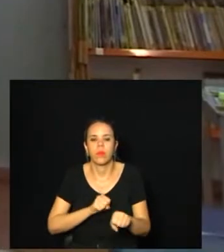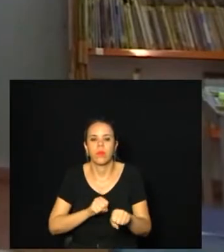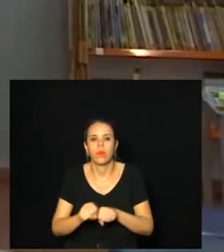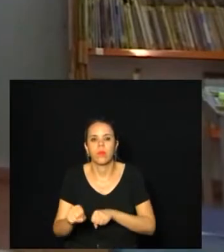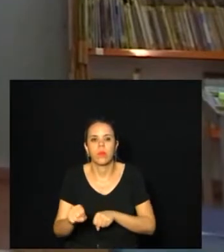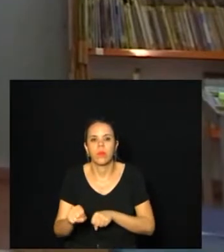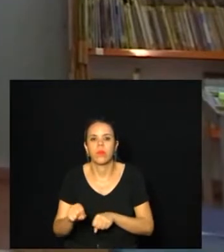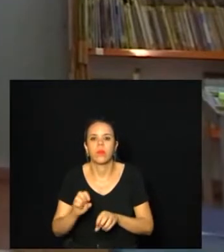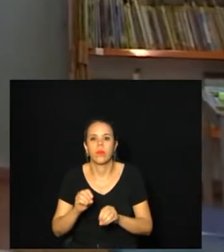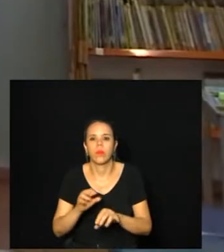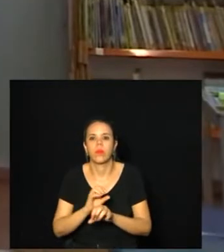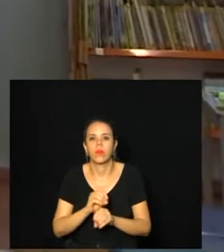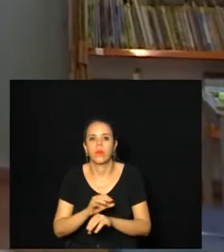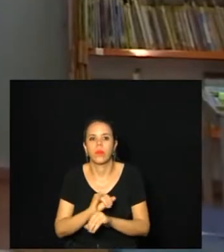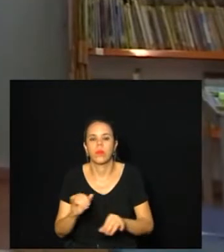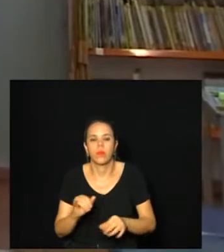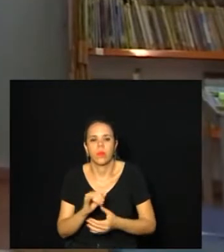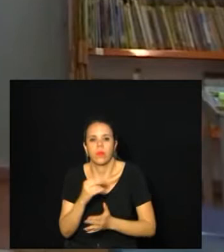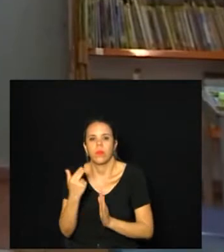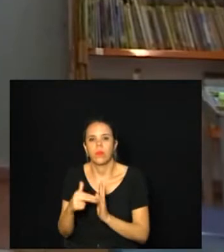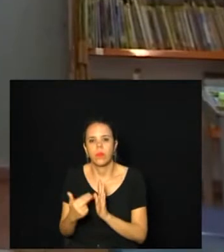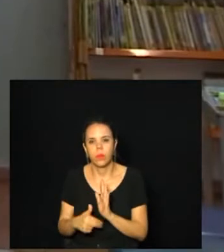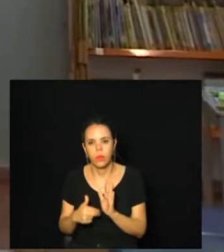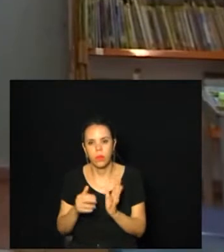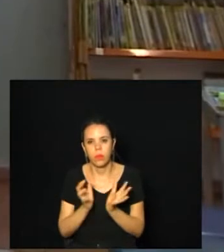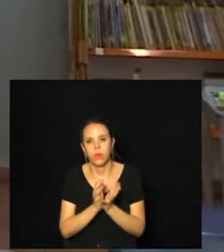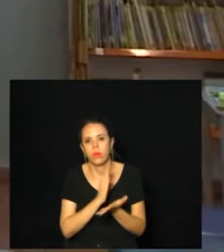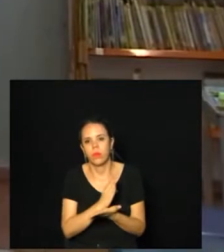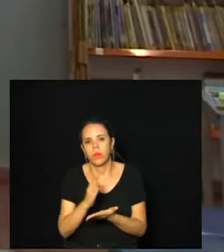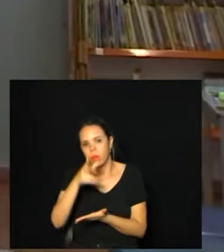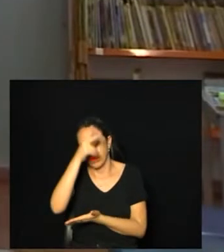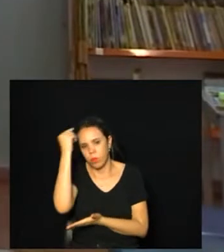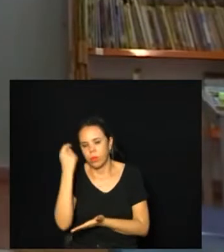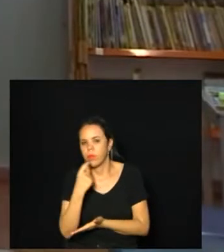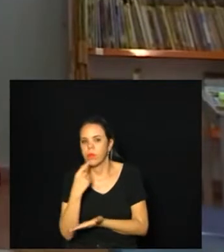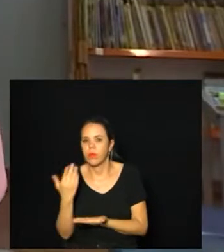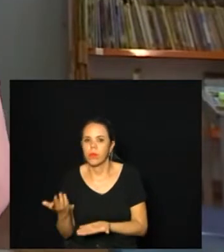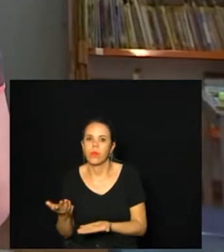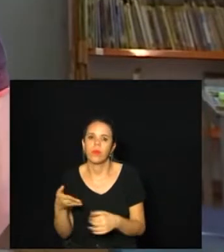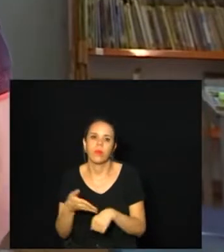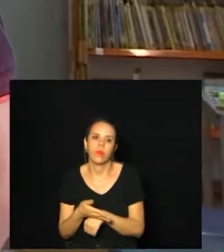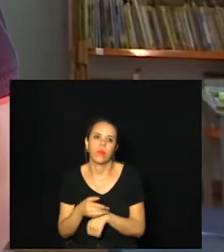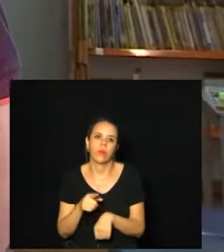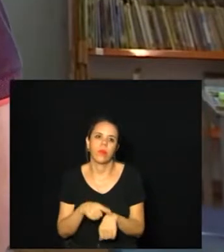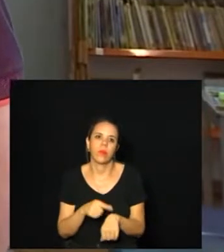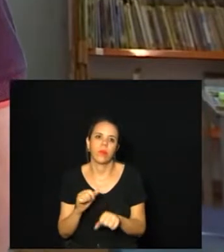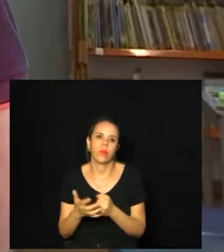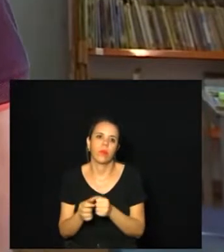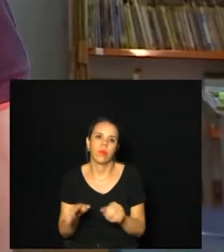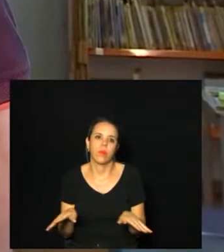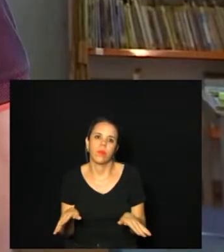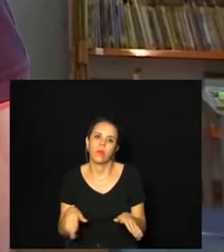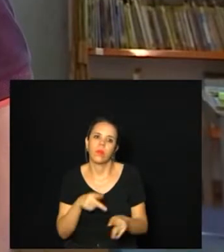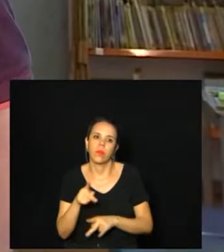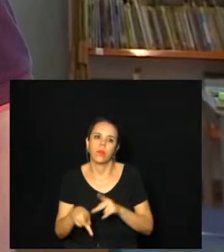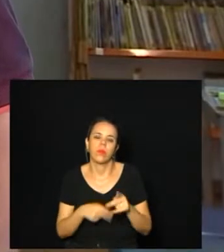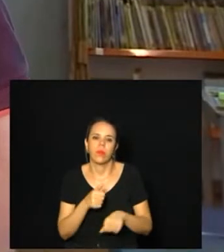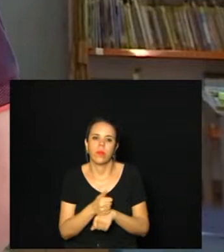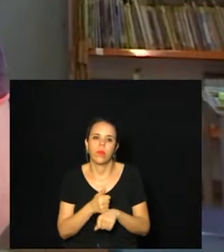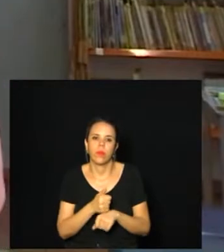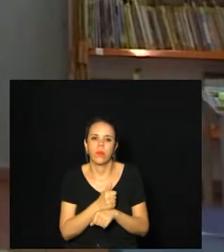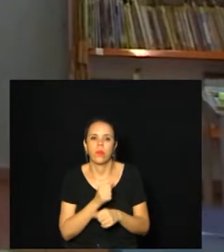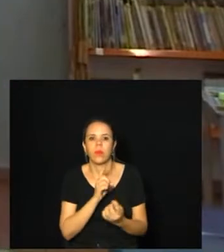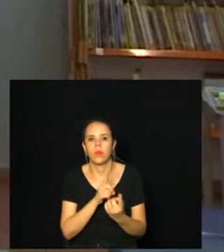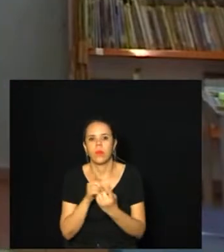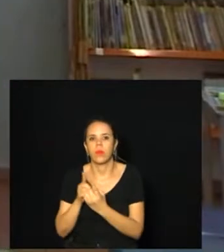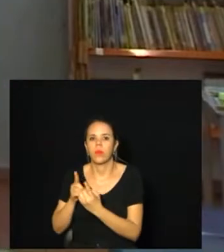para a informatização dos acervos e da rede de bibliotecas públicas de Campinas. E também, nesse momento de pandemia, os bibliotecários foram